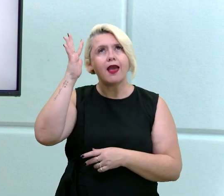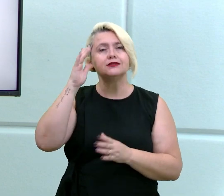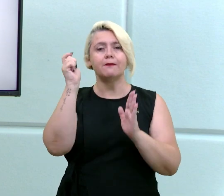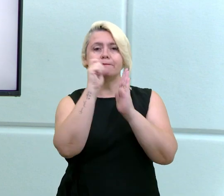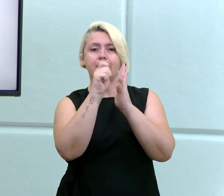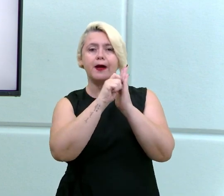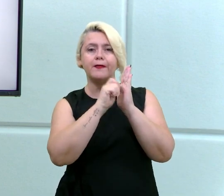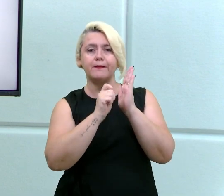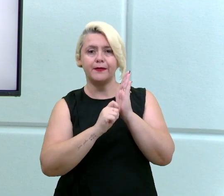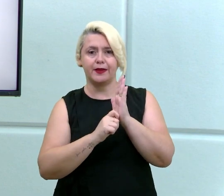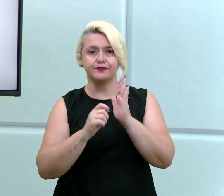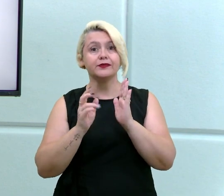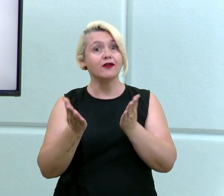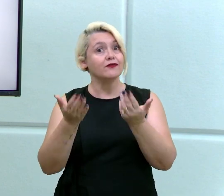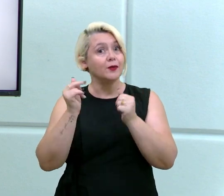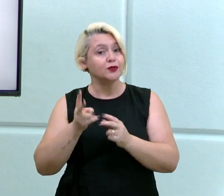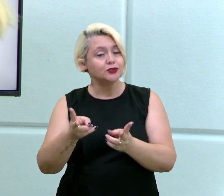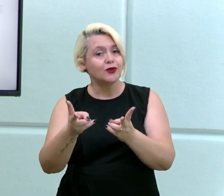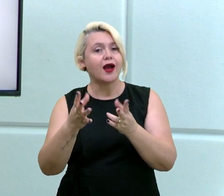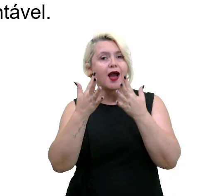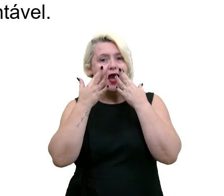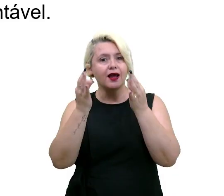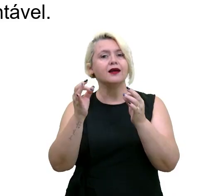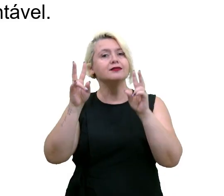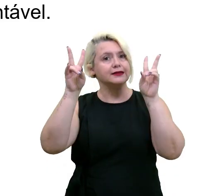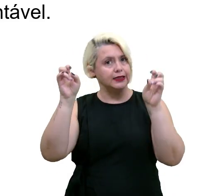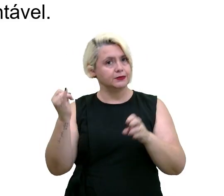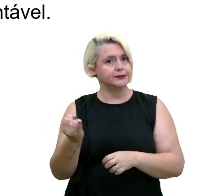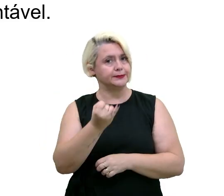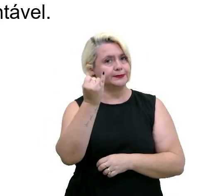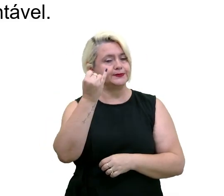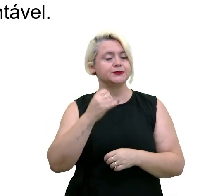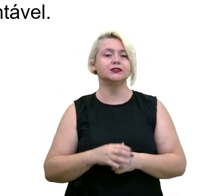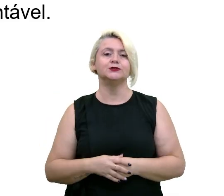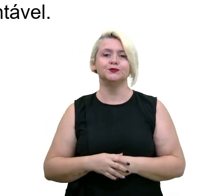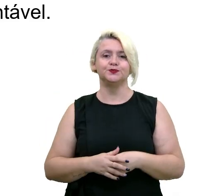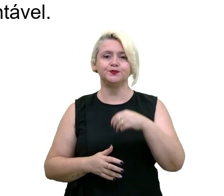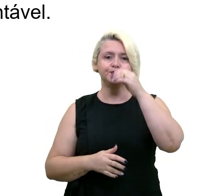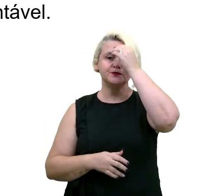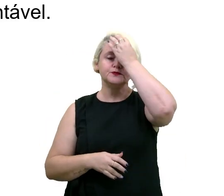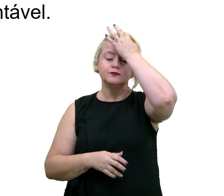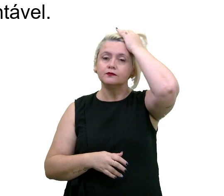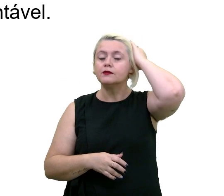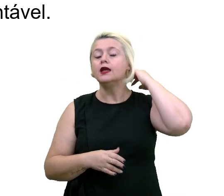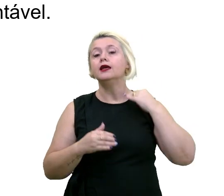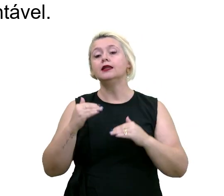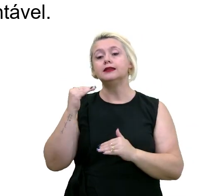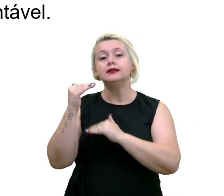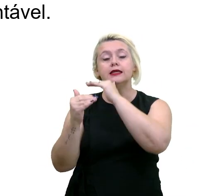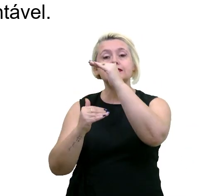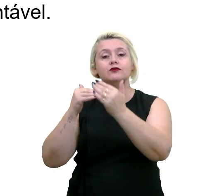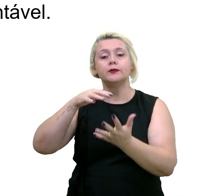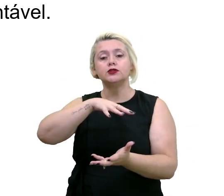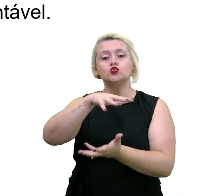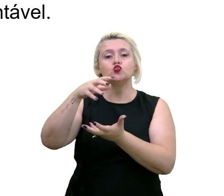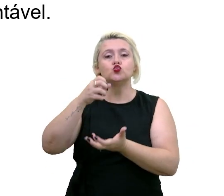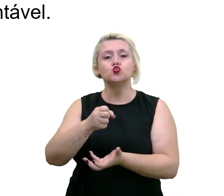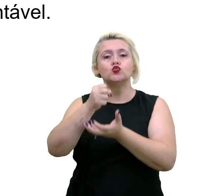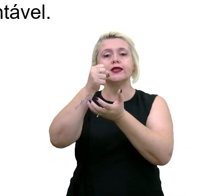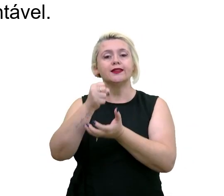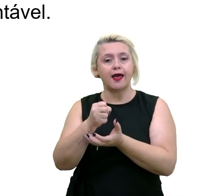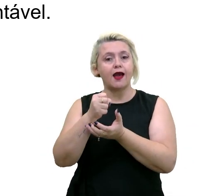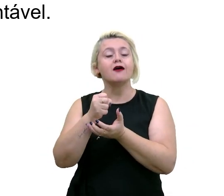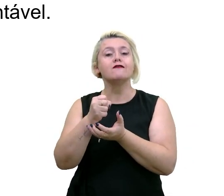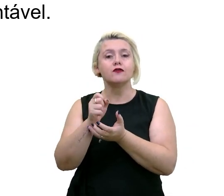vamos continuando aqui. Tá ligado? Que esse tema é muito importante. O desenvolvimento sustentável, ele integra um